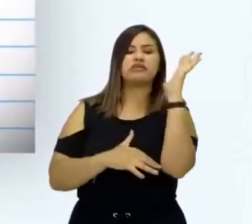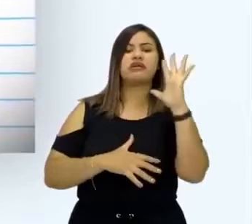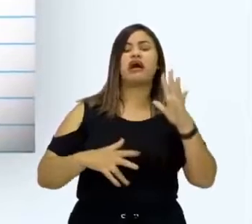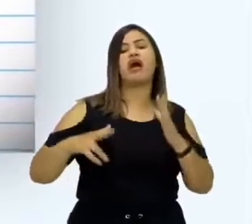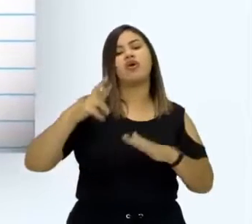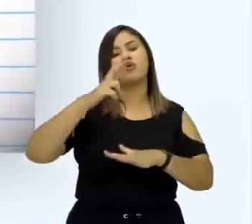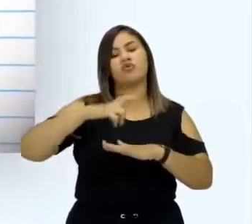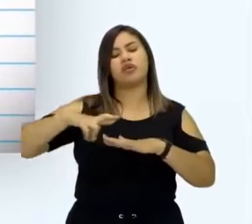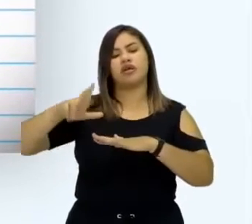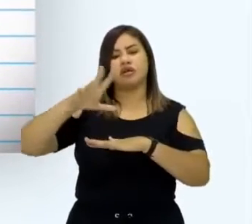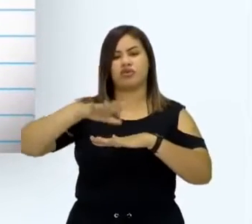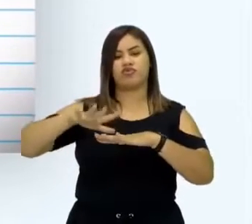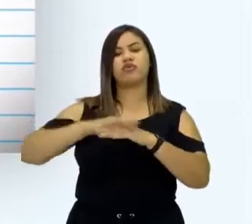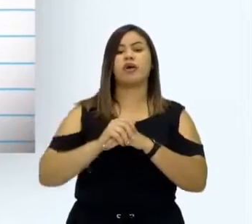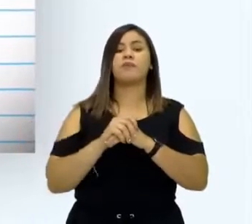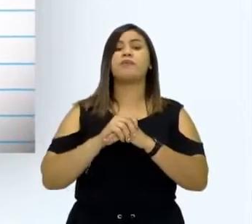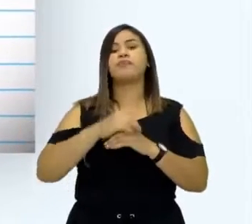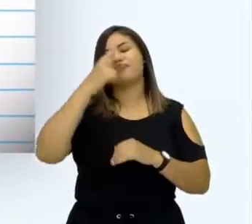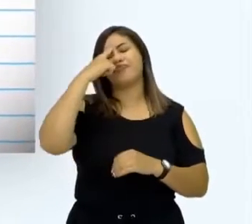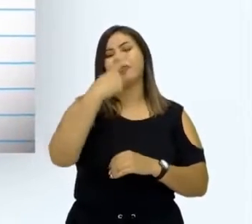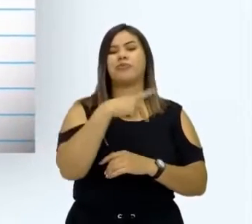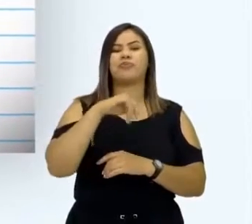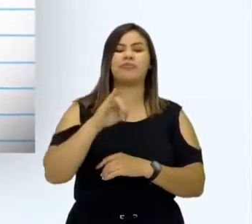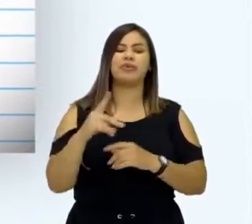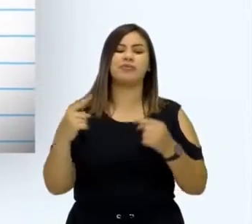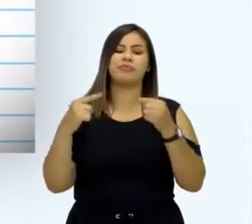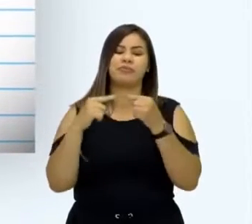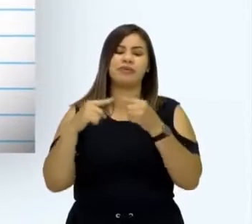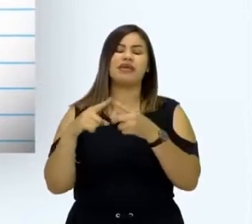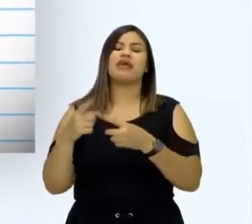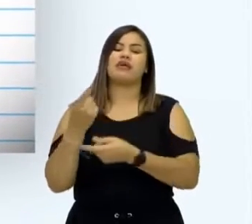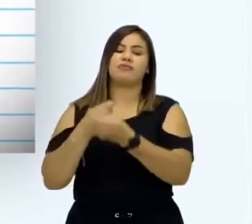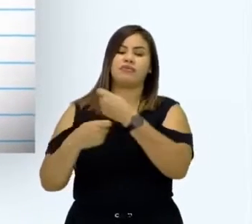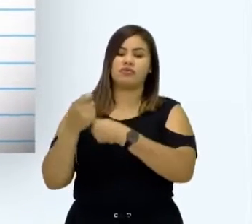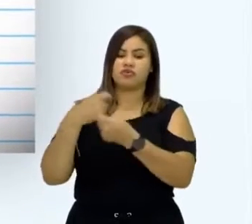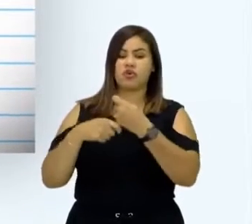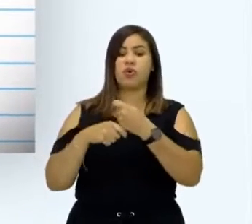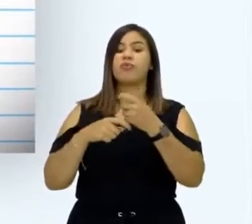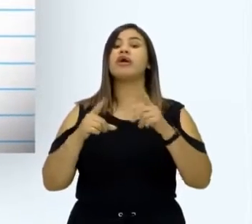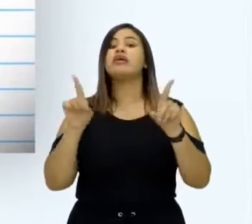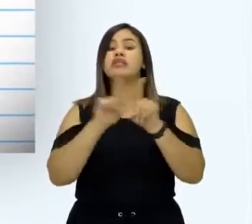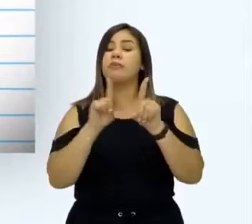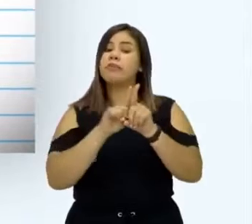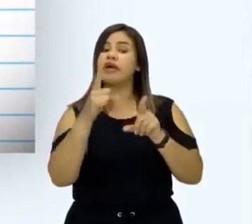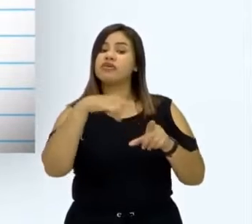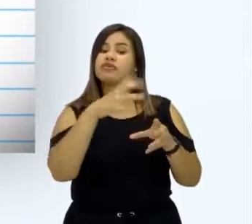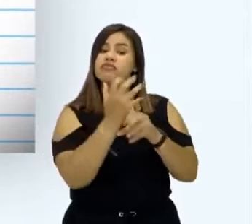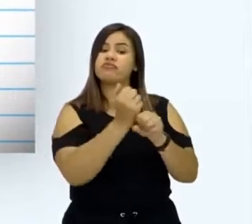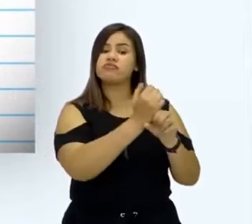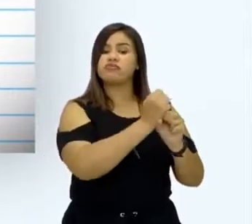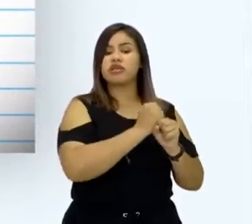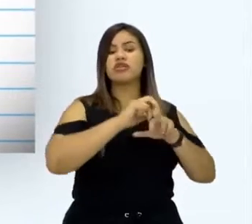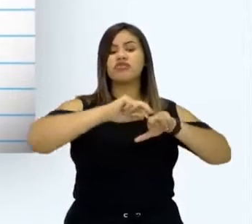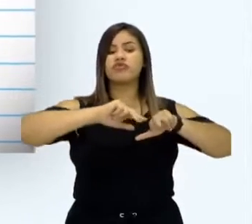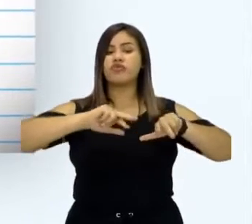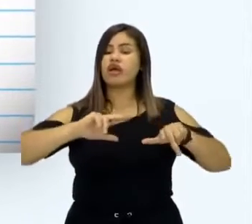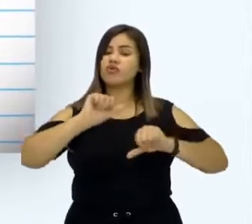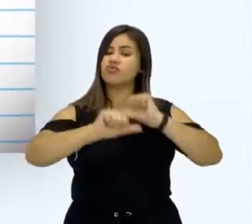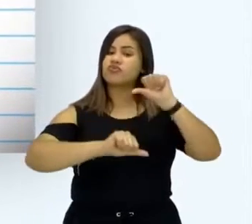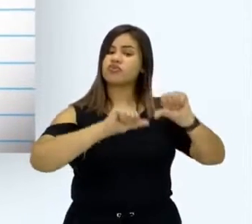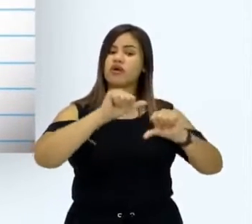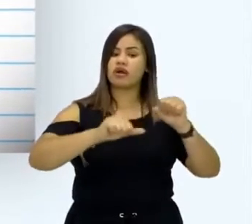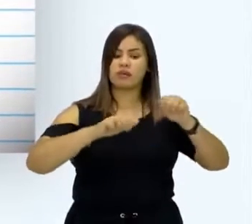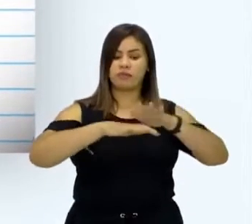Assim como o PIB faz com questões econômicas, é importante que contabilizemos de forma sistemática e periódica as alterações ocorridas